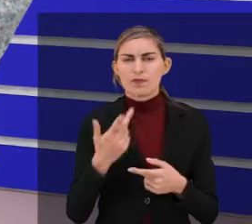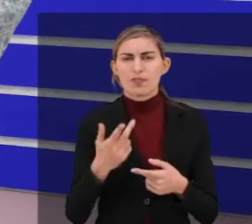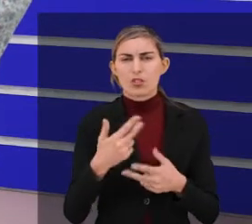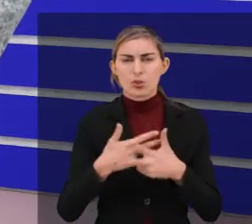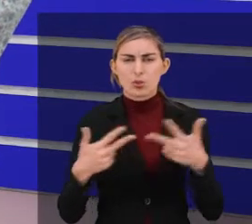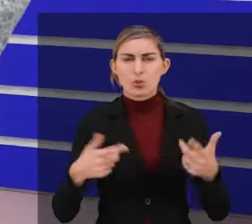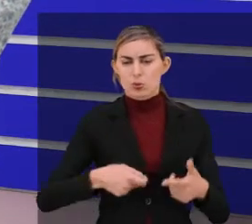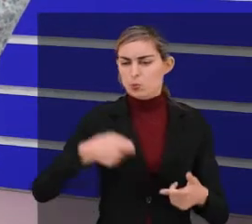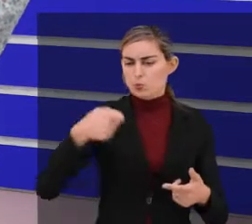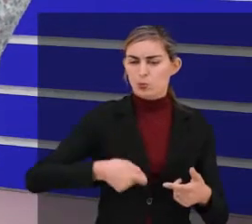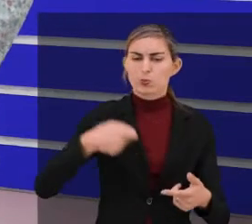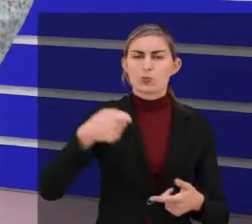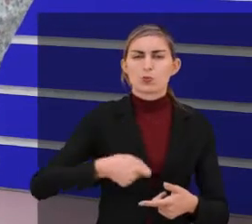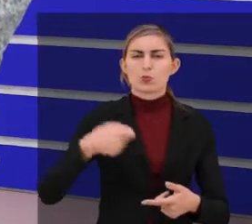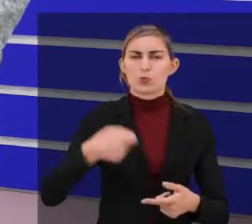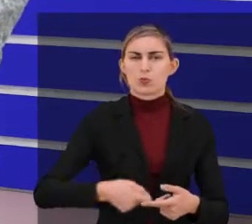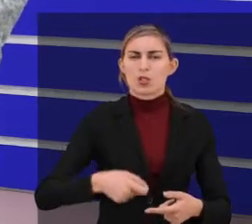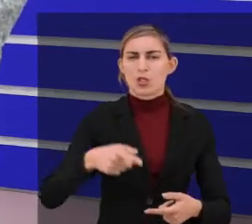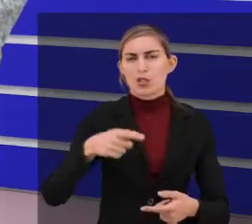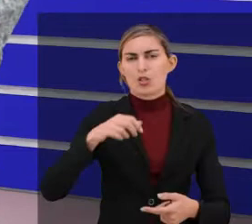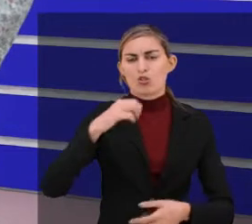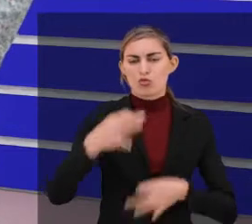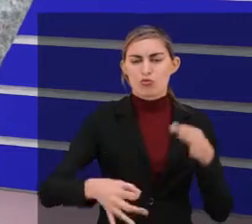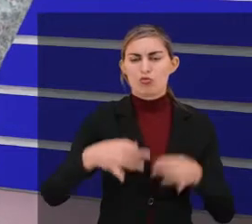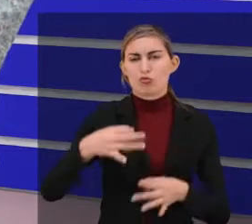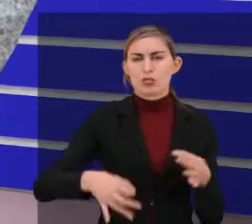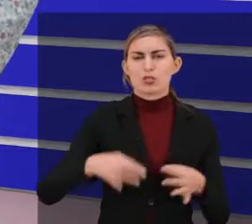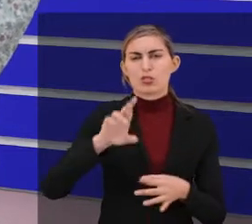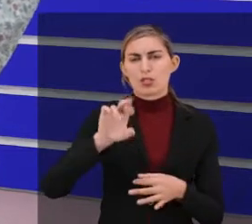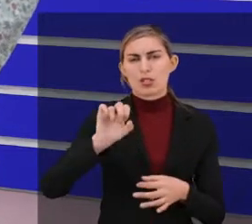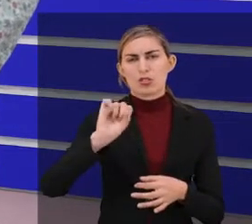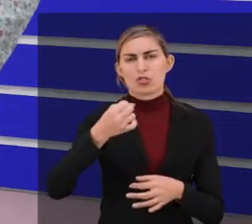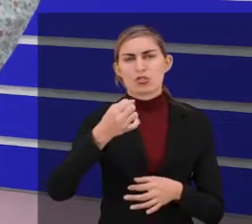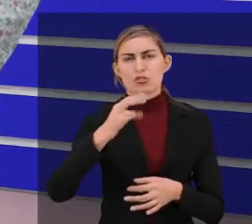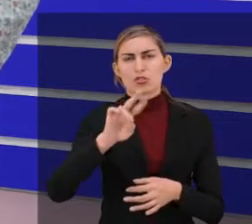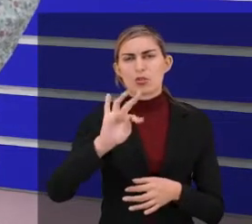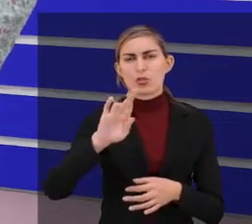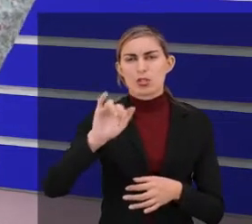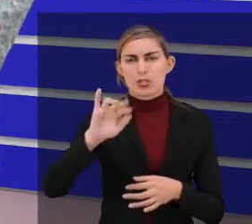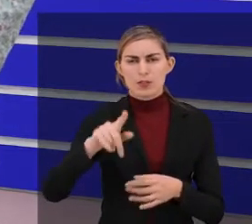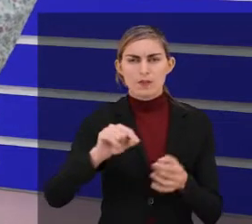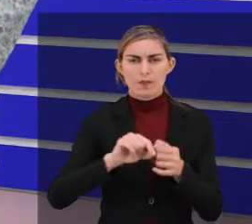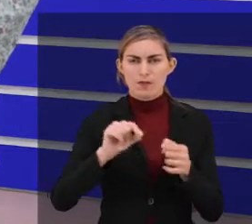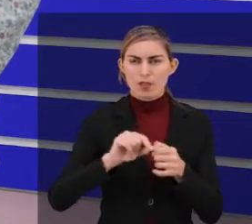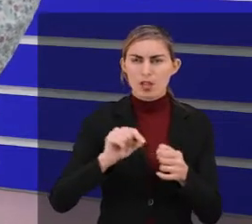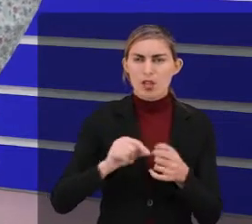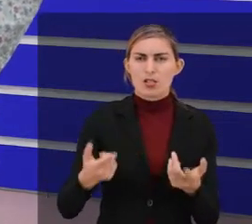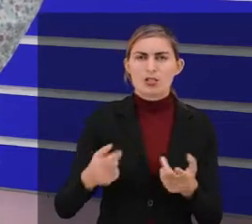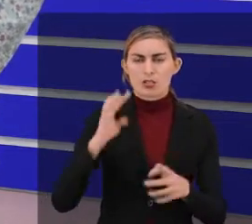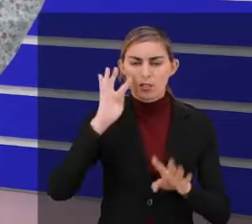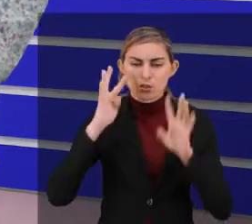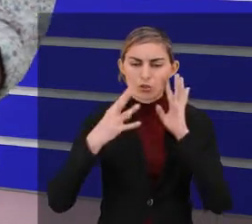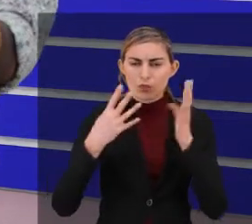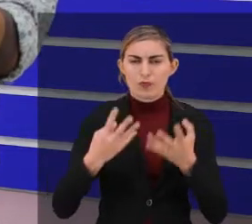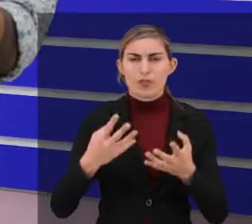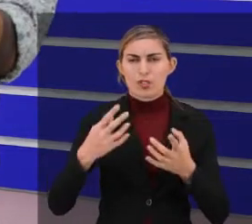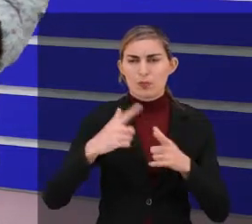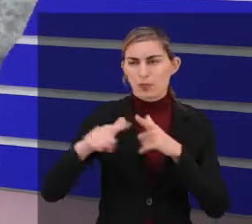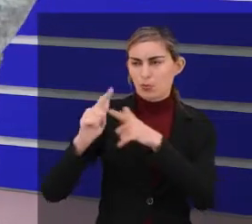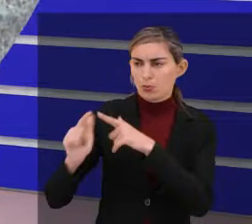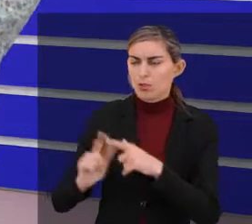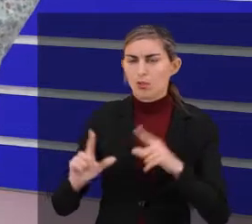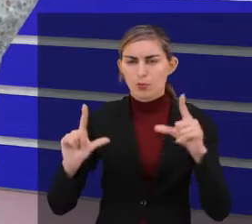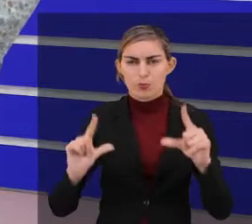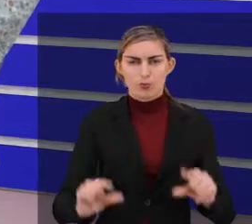de, bom, aplique a justiça restaurativa, faça um círculo de construção de paz para resolver esse conflito